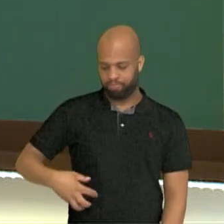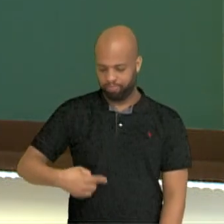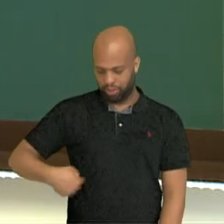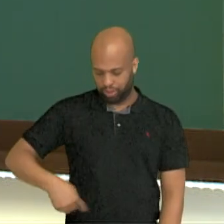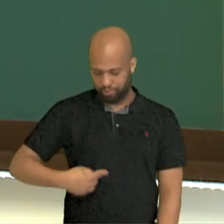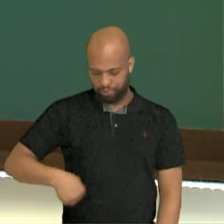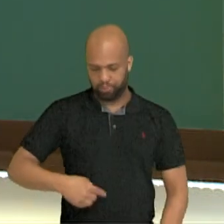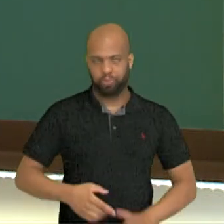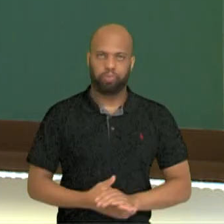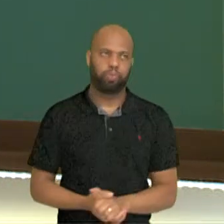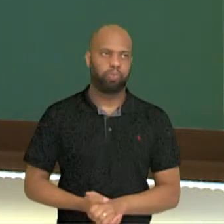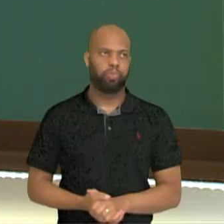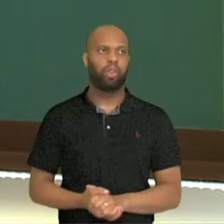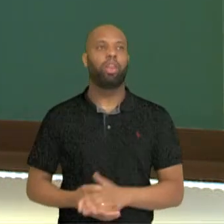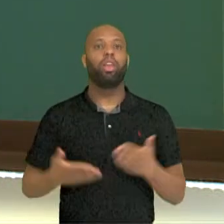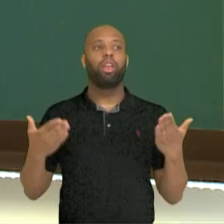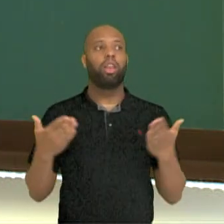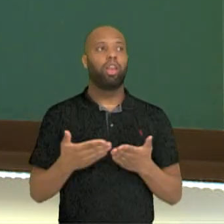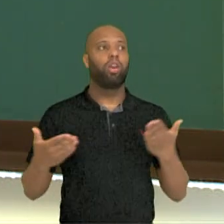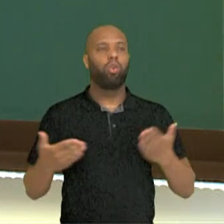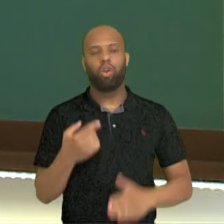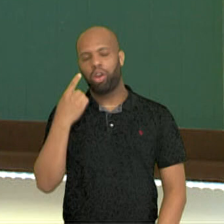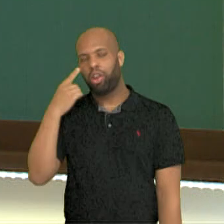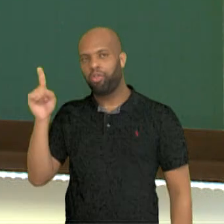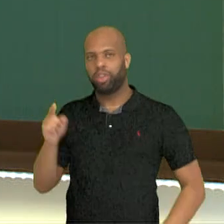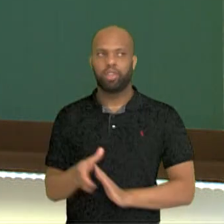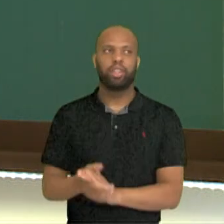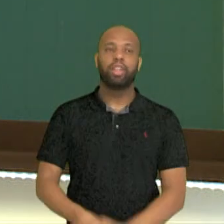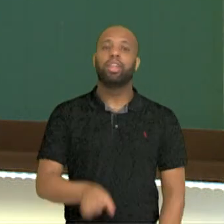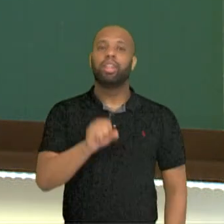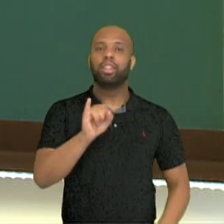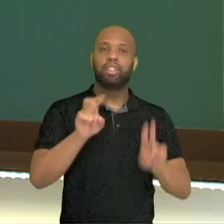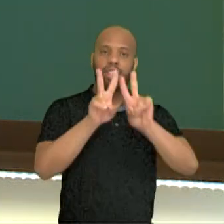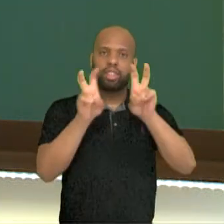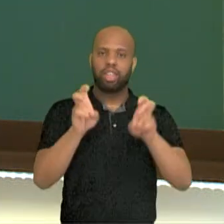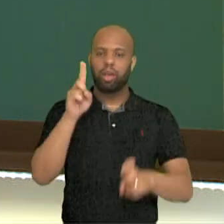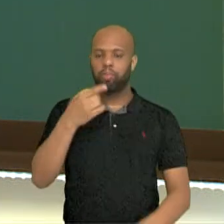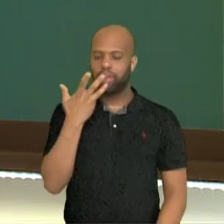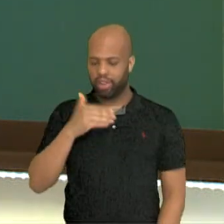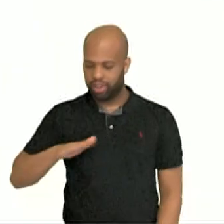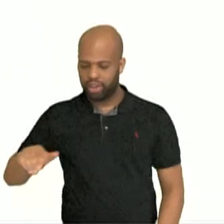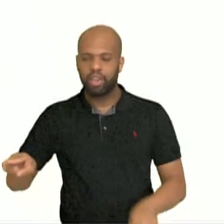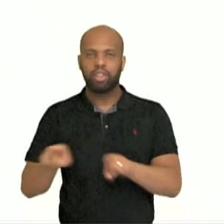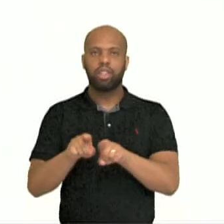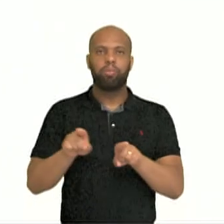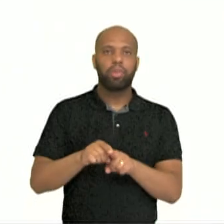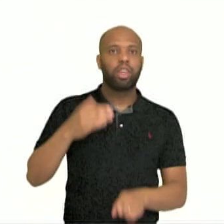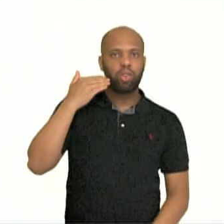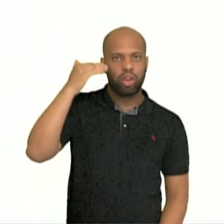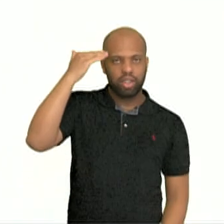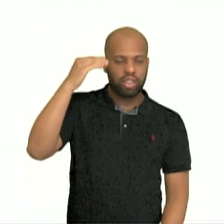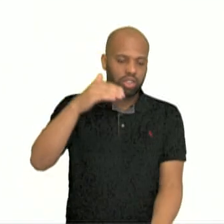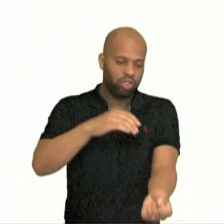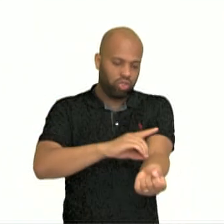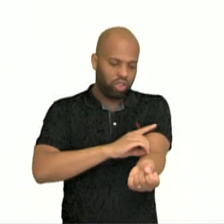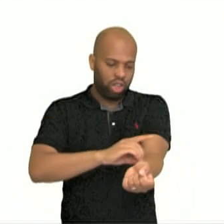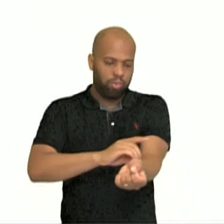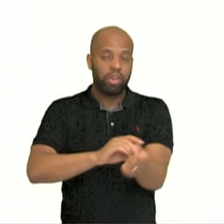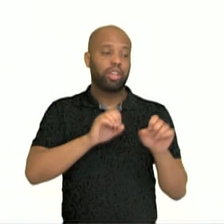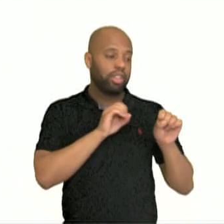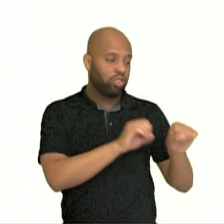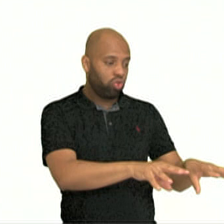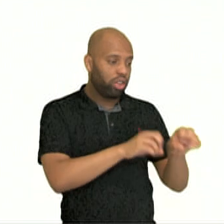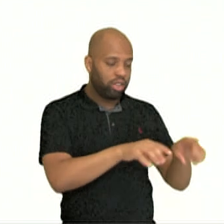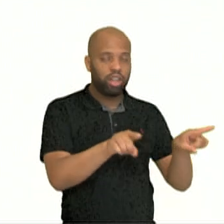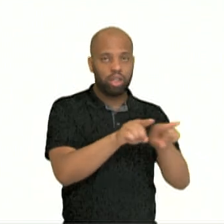delgado. Agora, atenção, quando o assunto é crianças e adolescentes com diabetes, a educação e a precaução